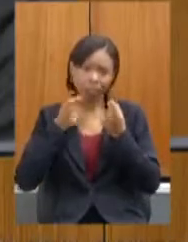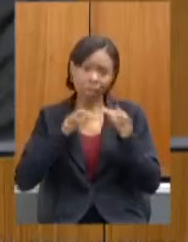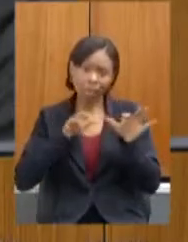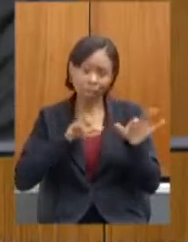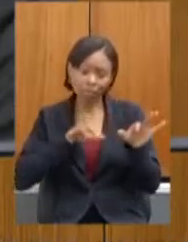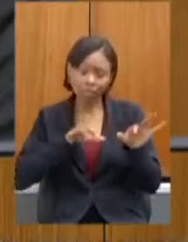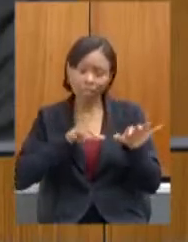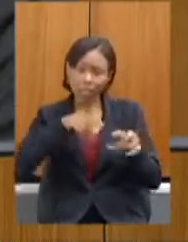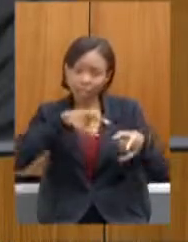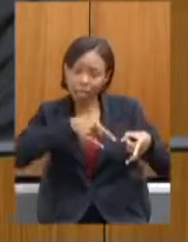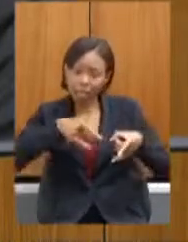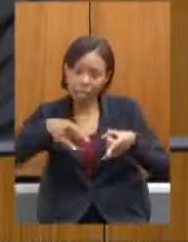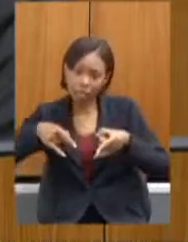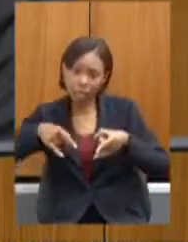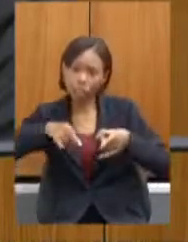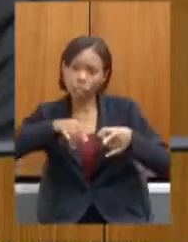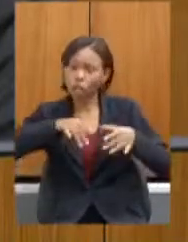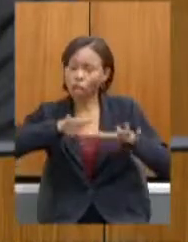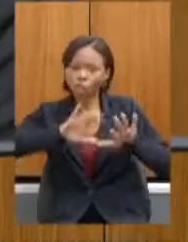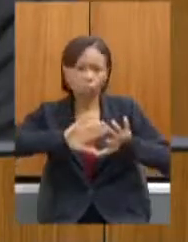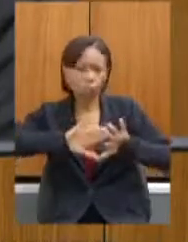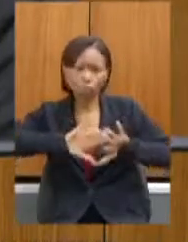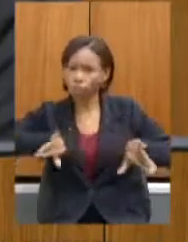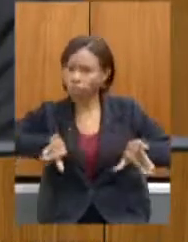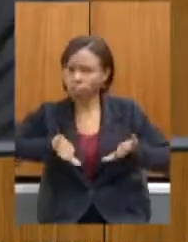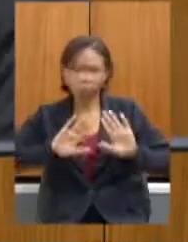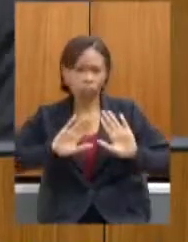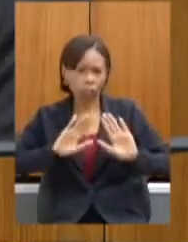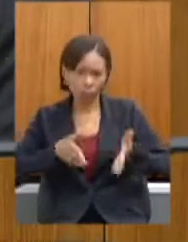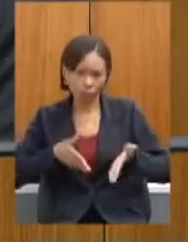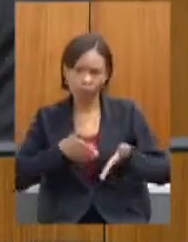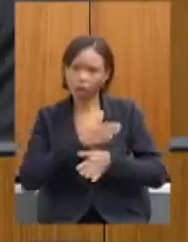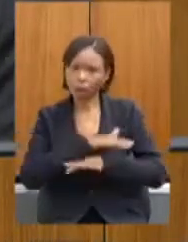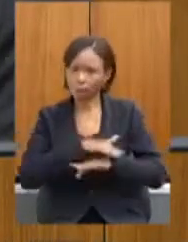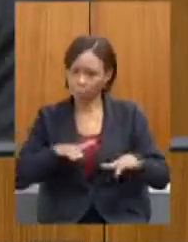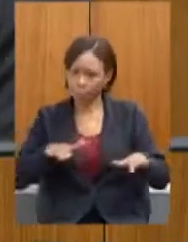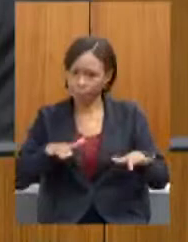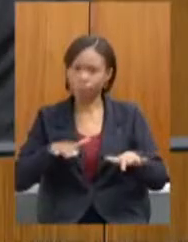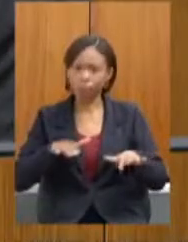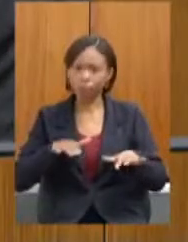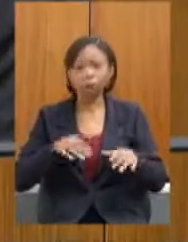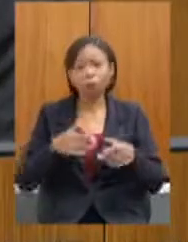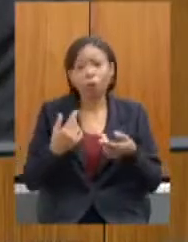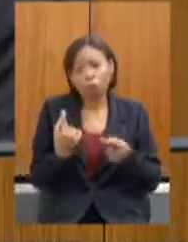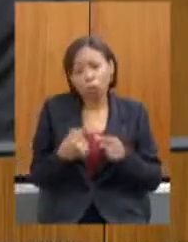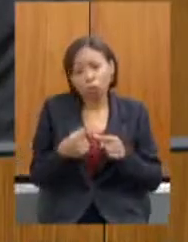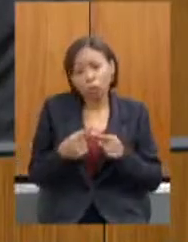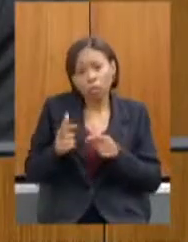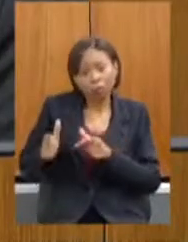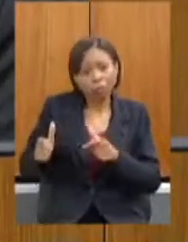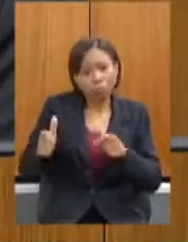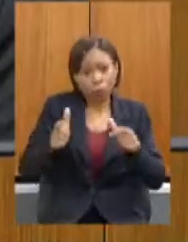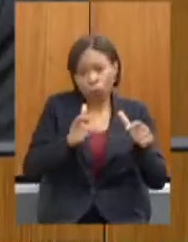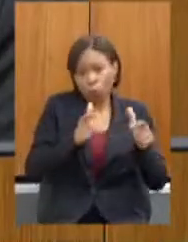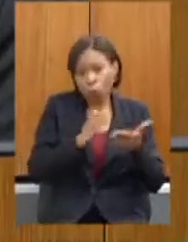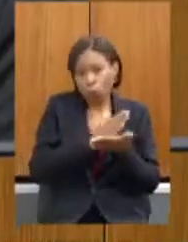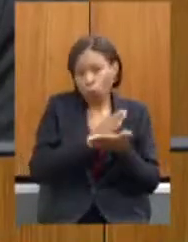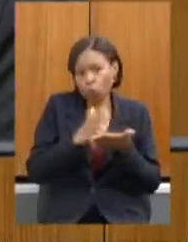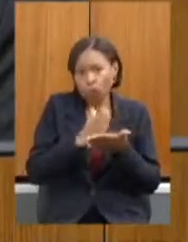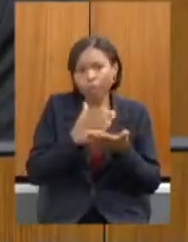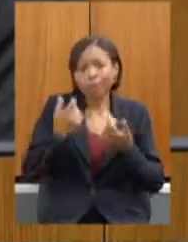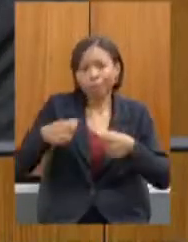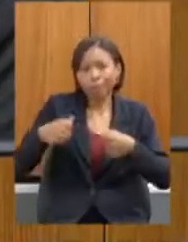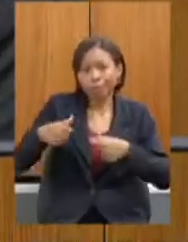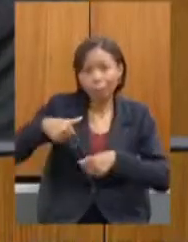esses leites desses leitos já que alguns Eu já havia necessidade de mais leitos de UTI